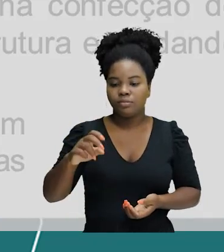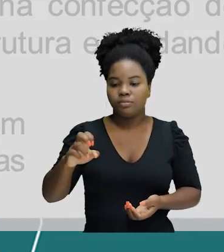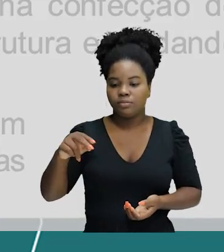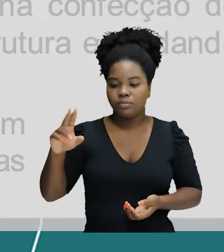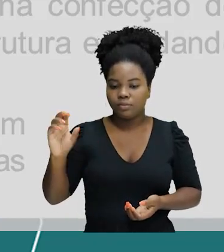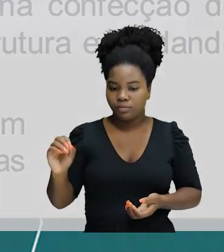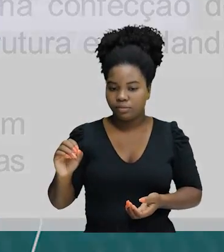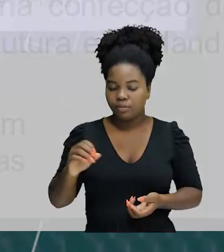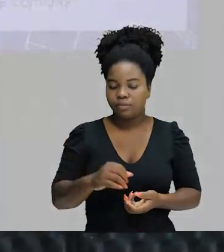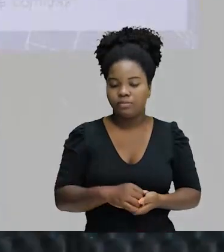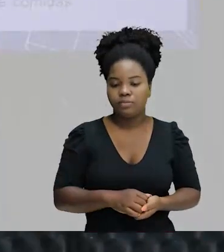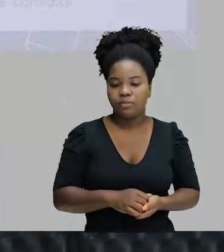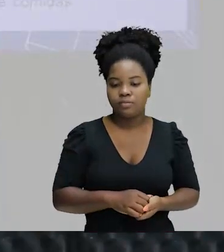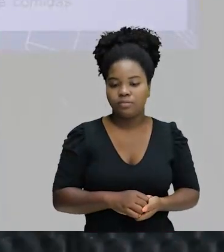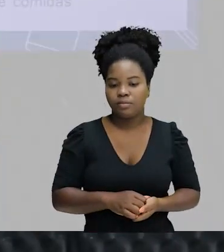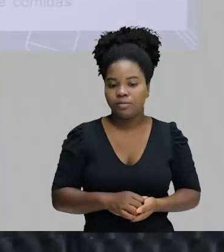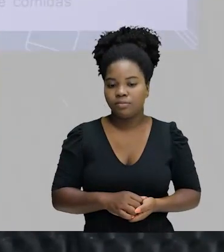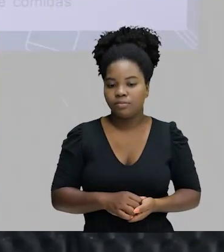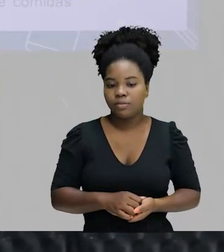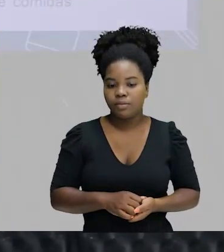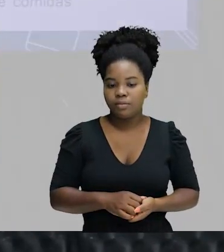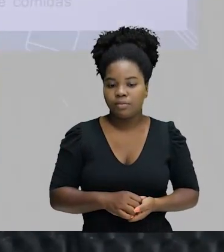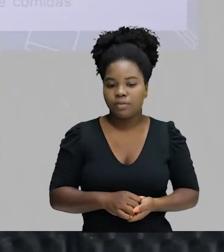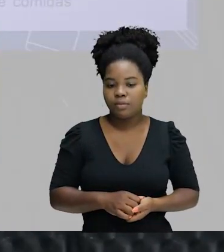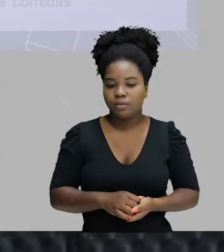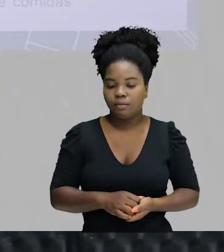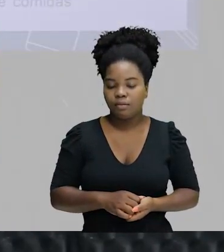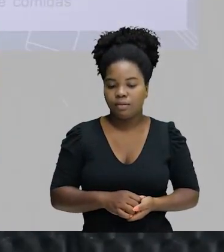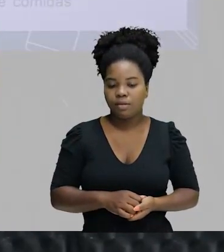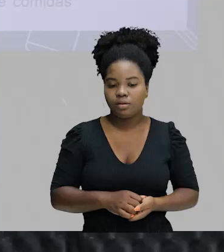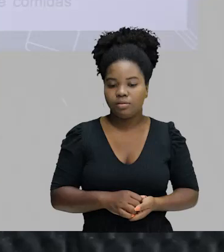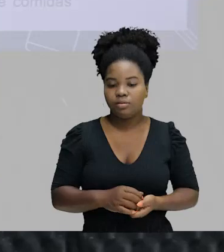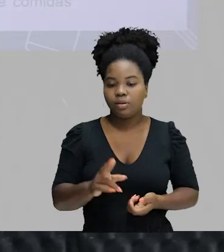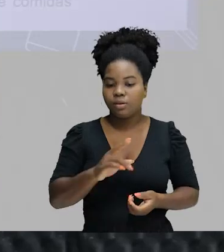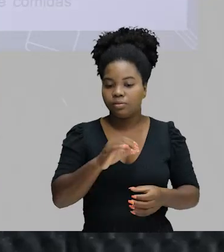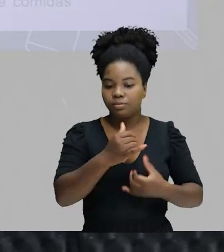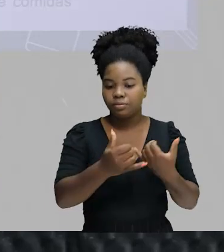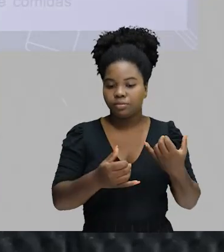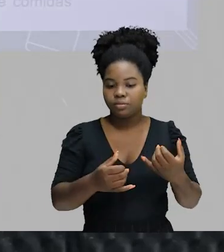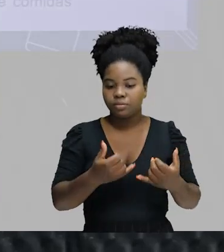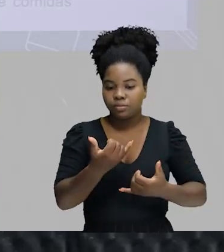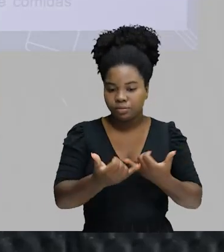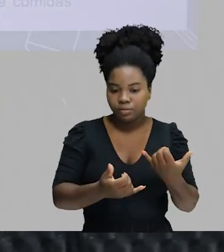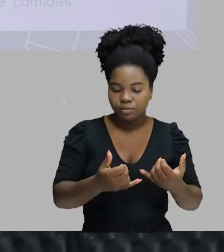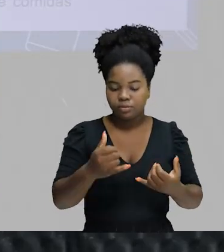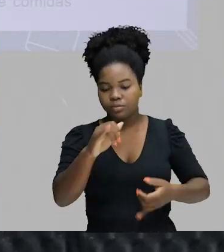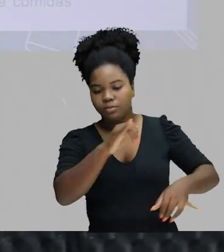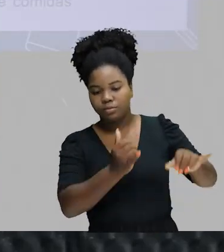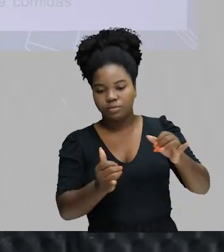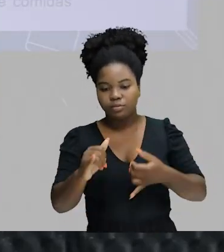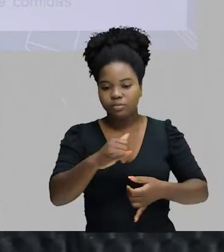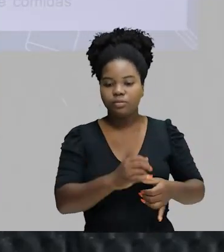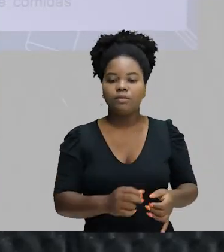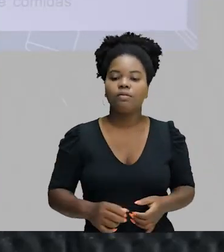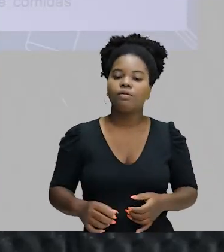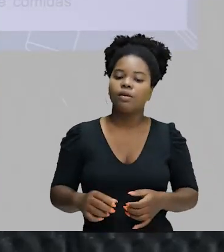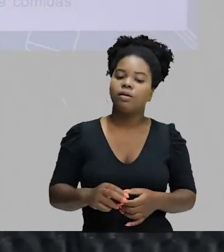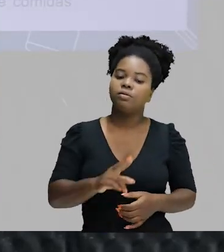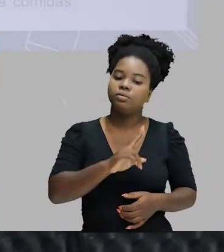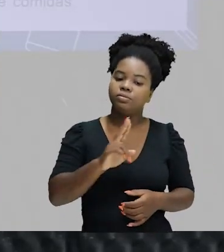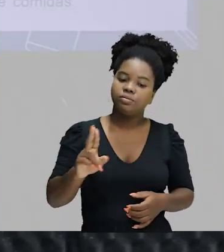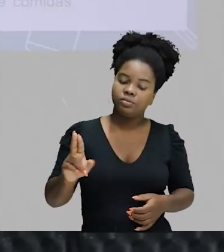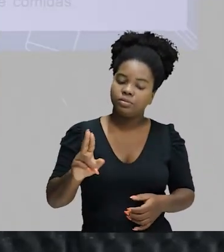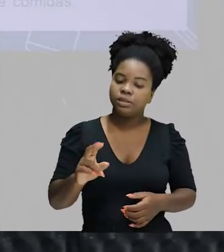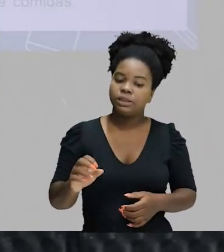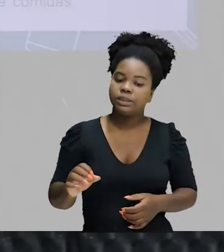benzenoeteno, o nome correto, nome químico. Nomenclatura comercial, o estireno, certo?